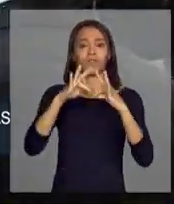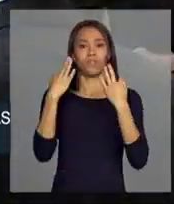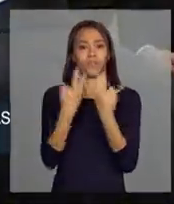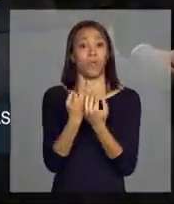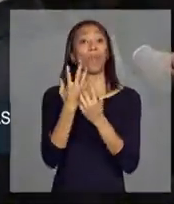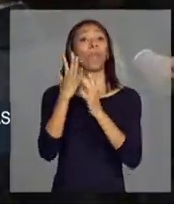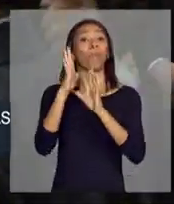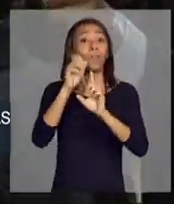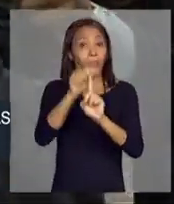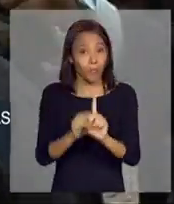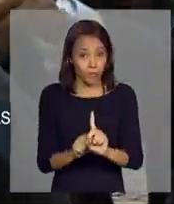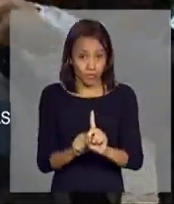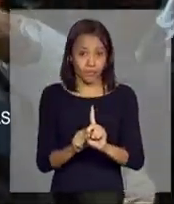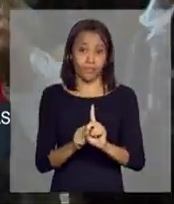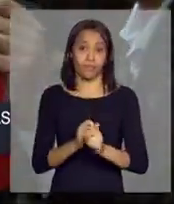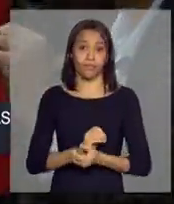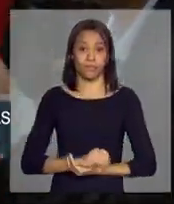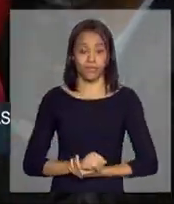mês